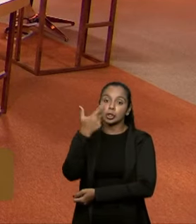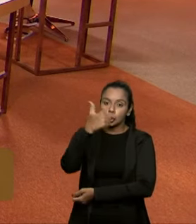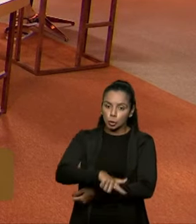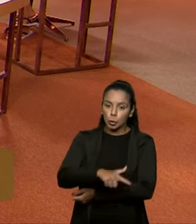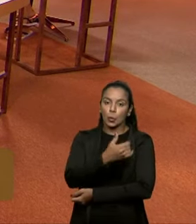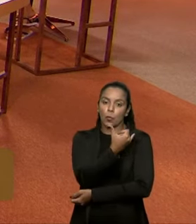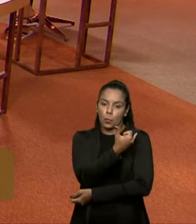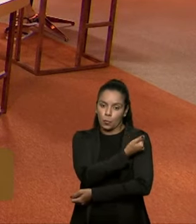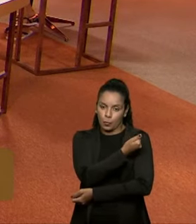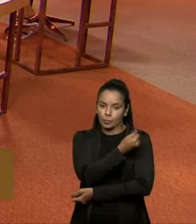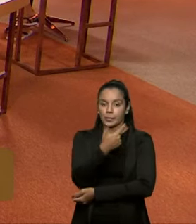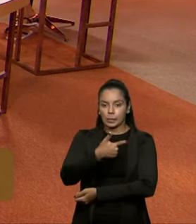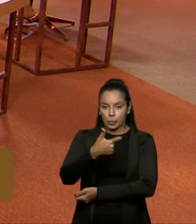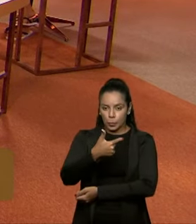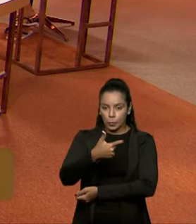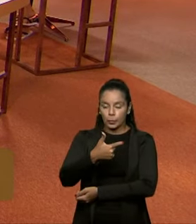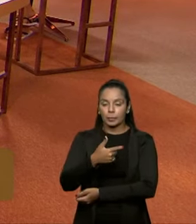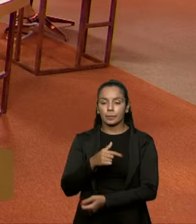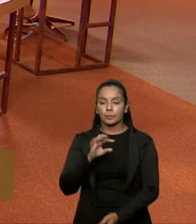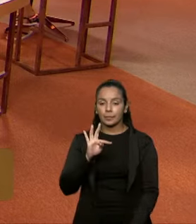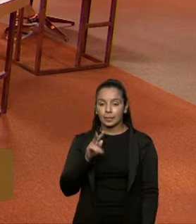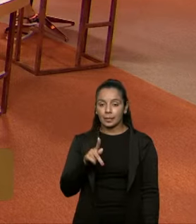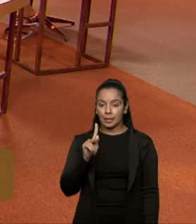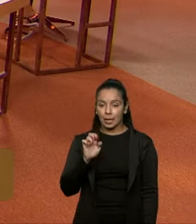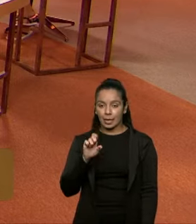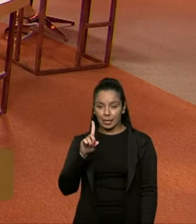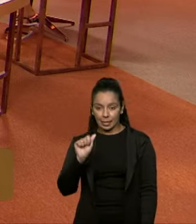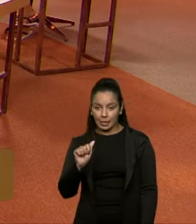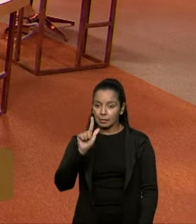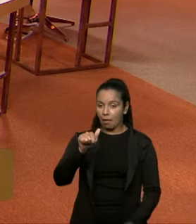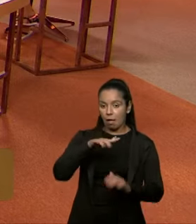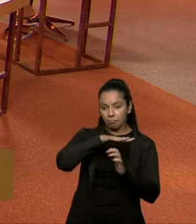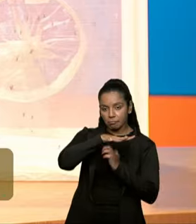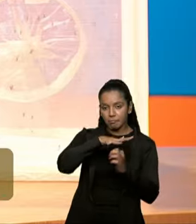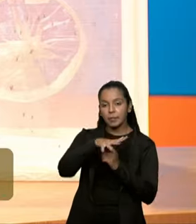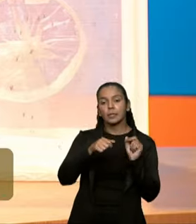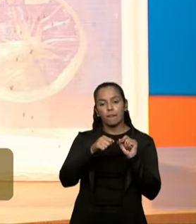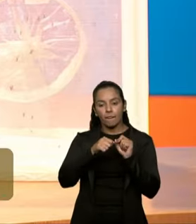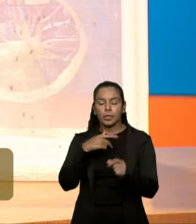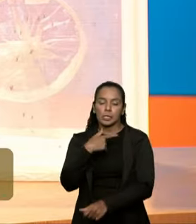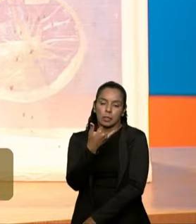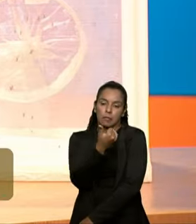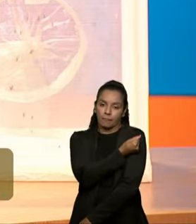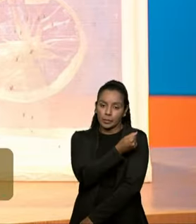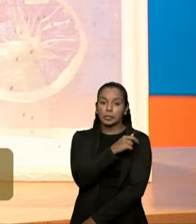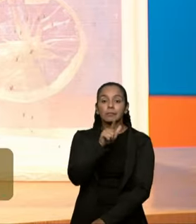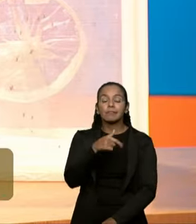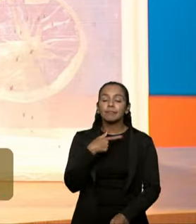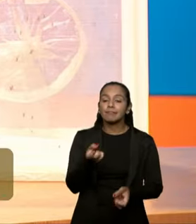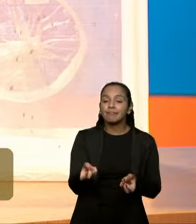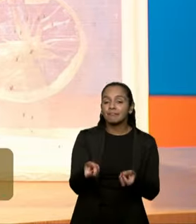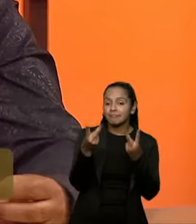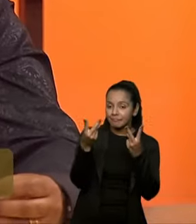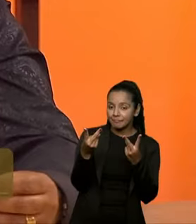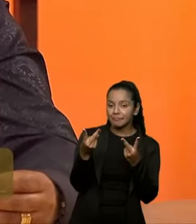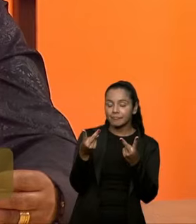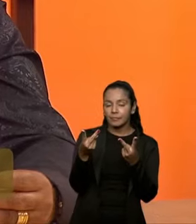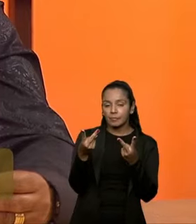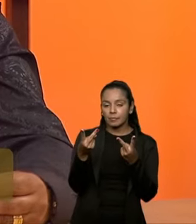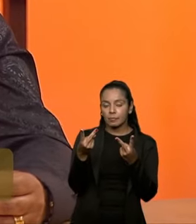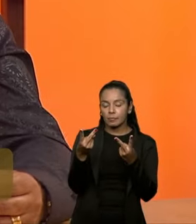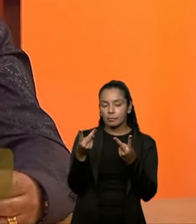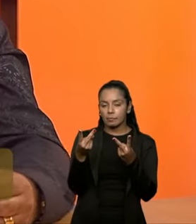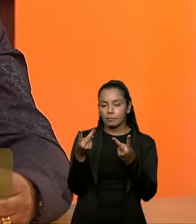A cadeia, a Takeda, que é a empresa que estava fazendo, a vacina, ela estava vendendo tanto